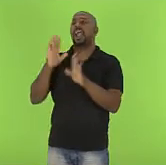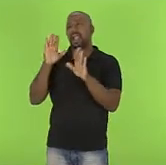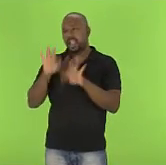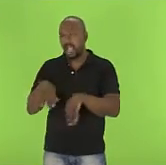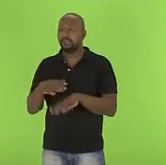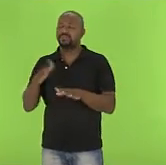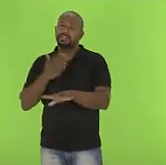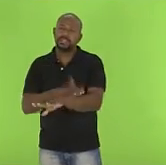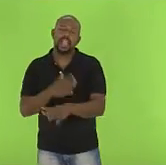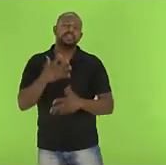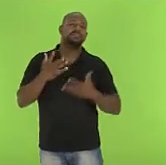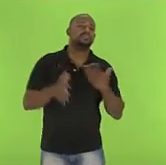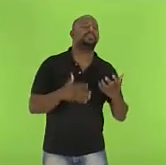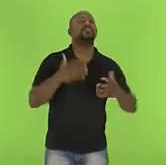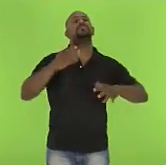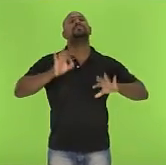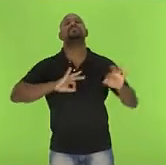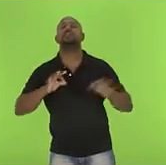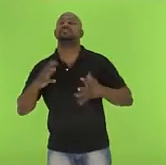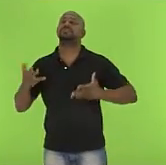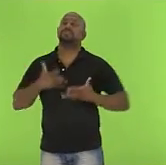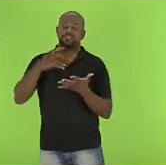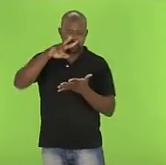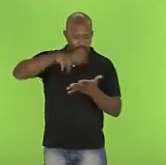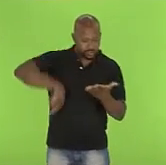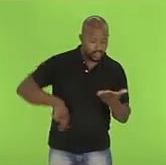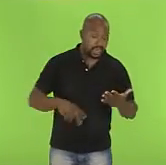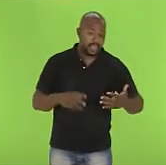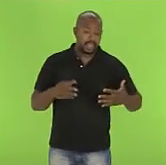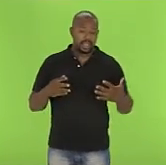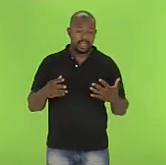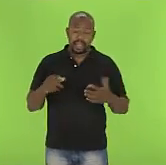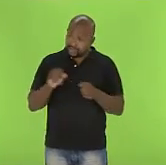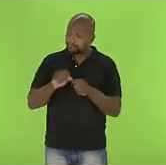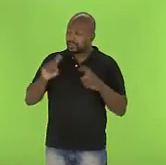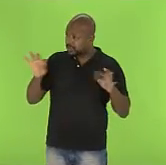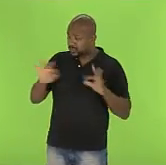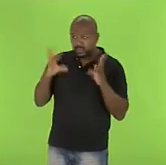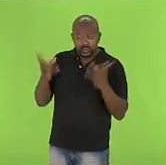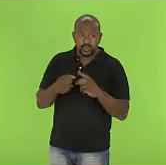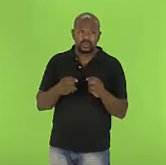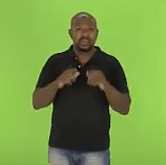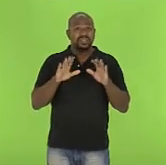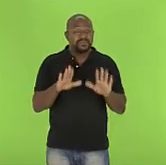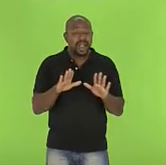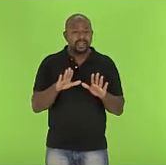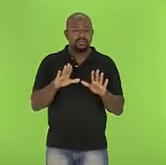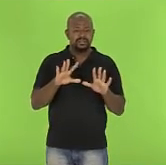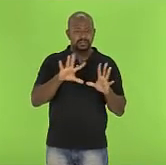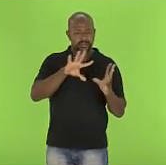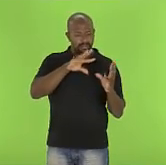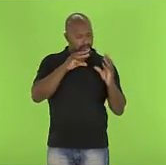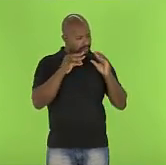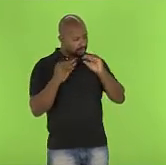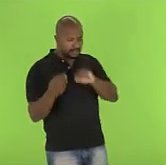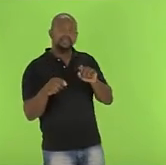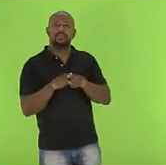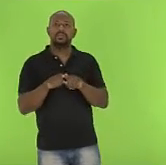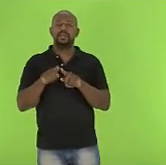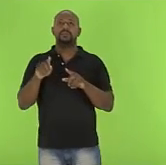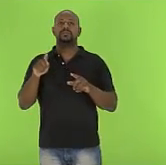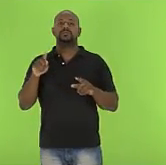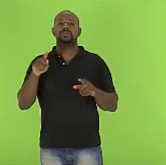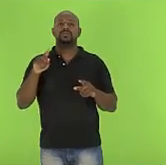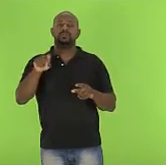daqui a pouco você acaba o ensaio, você está exausto, tem uma preparação, e tem uma leitura, e tem um... A gente fazia isso tudo, só que num formato também era do